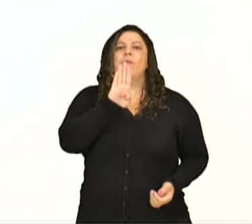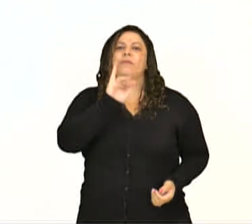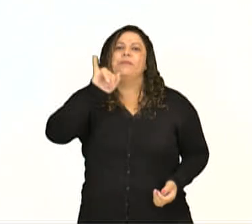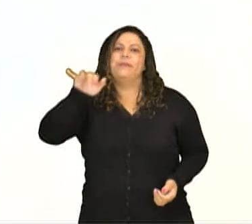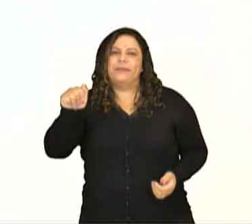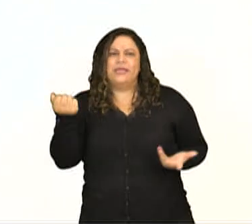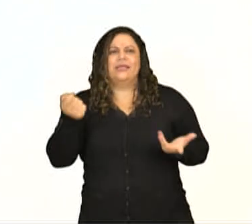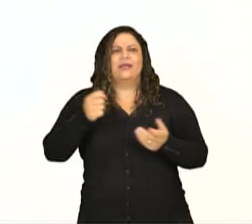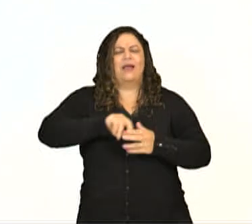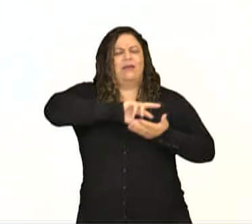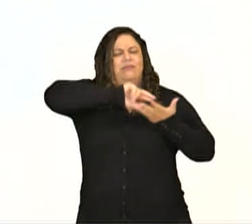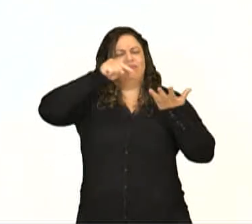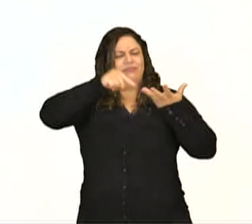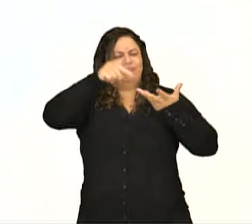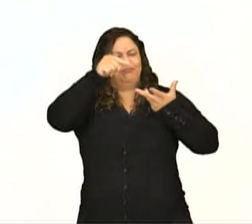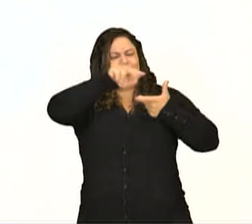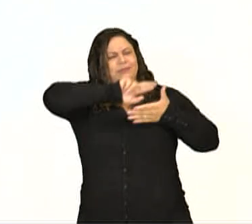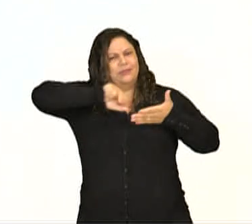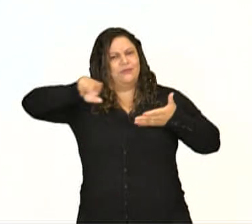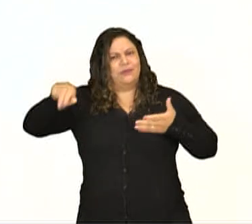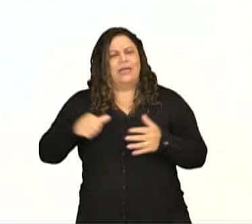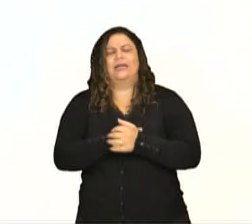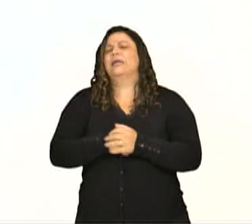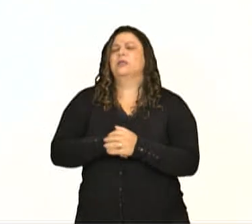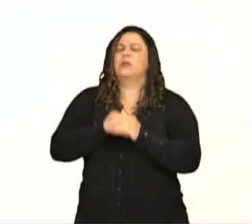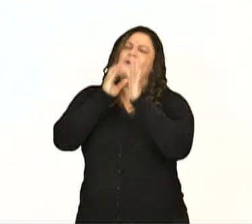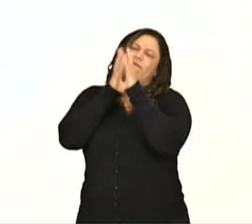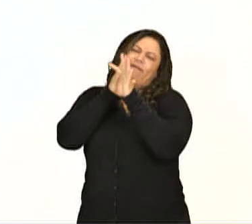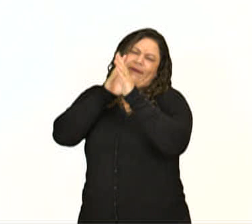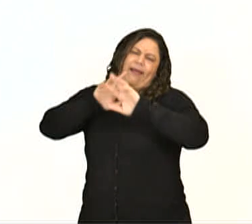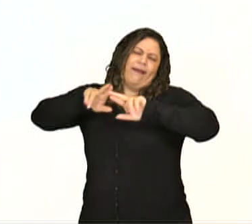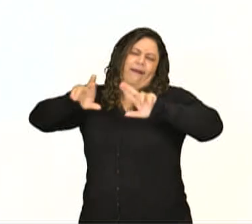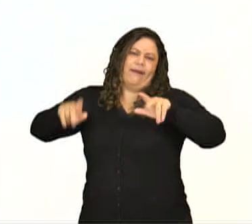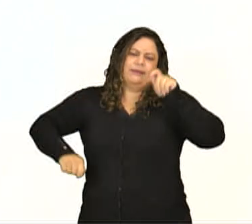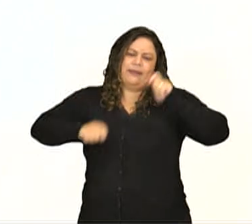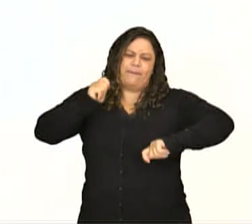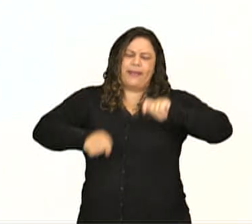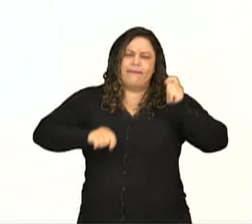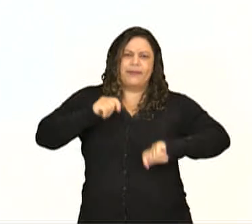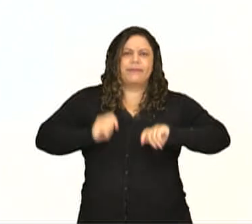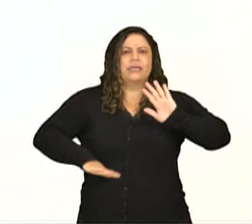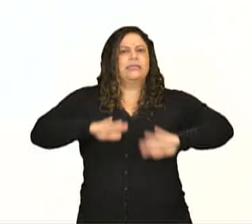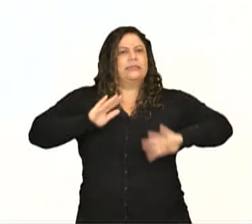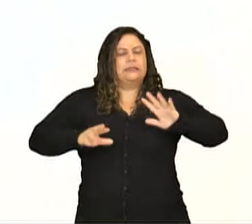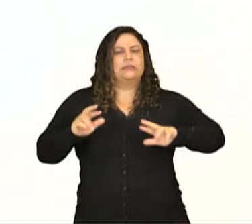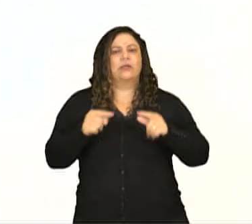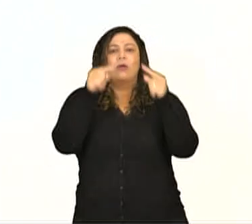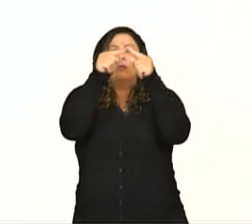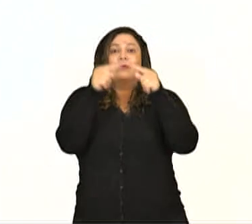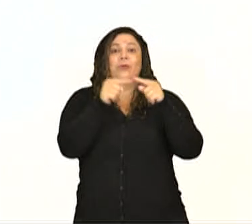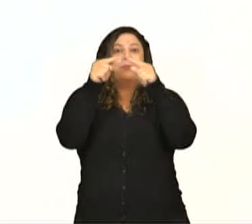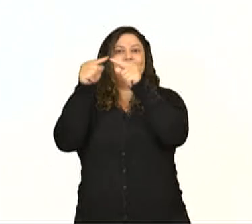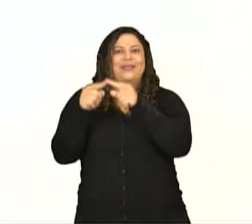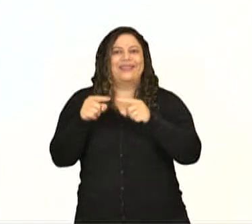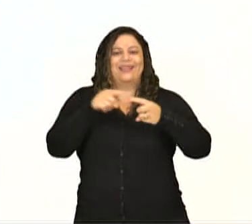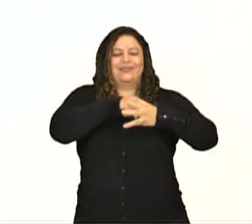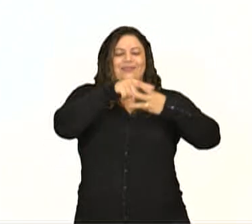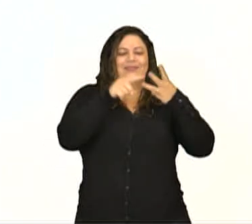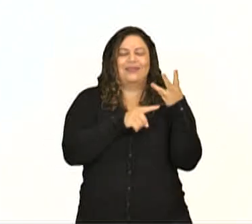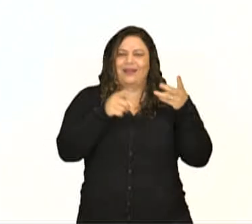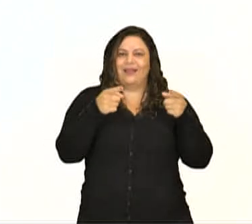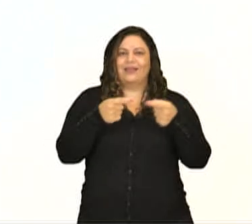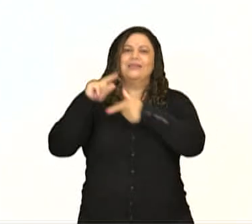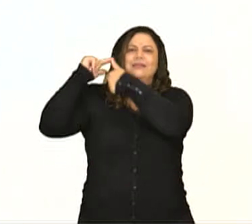diversos instrumentos, como gaitas, flautas e tambores. Acredita-se que surgiu da combinação de três tradições